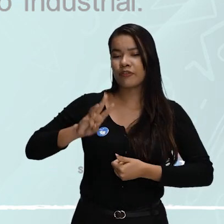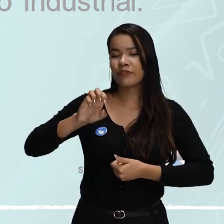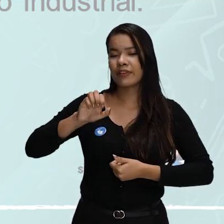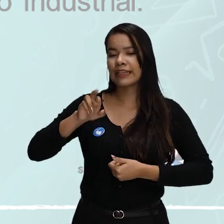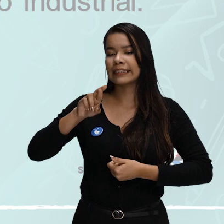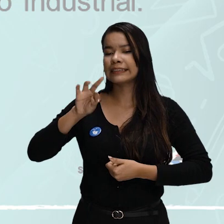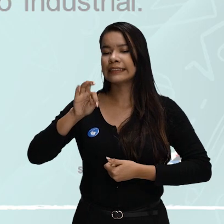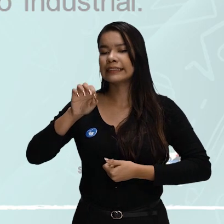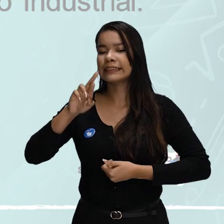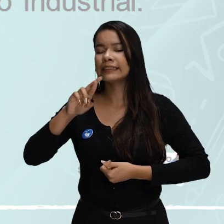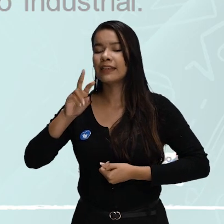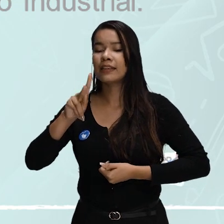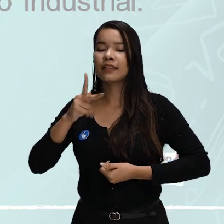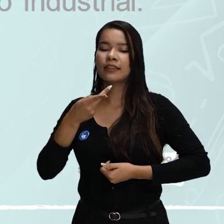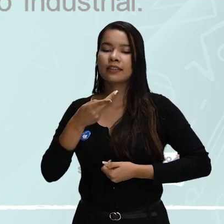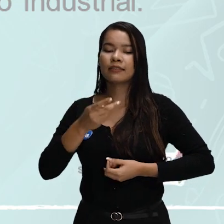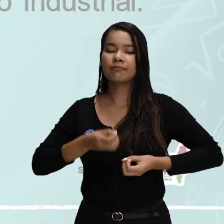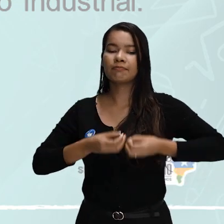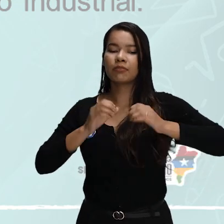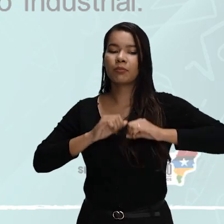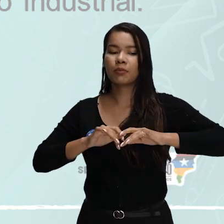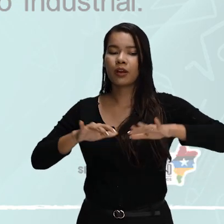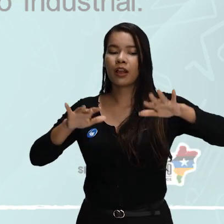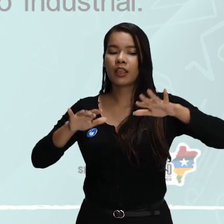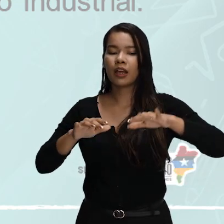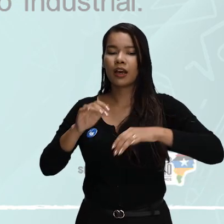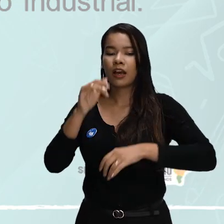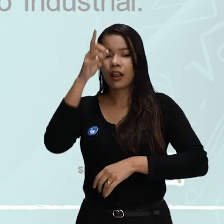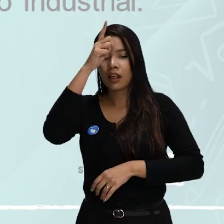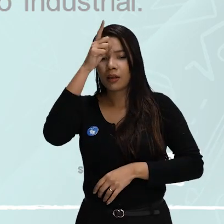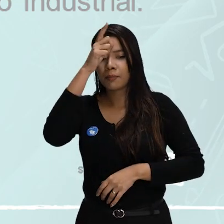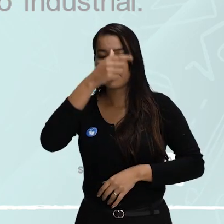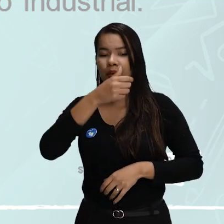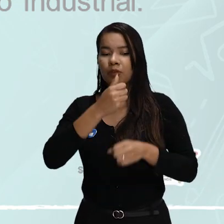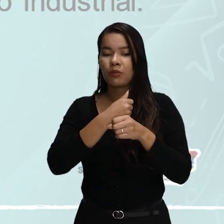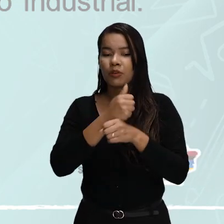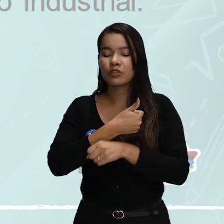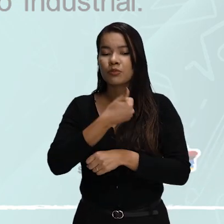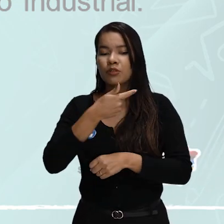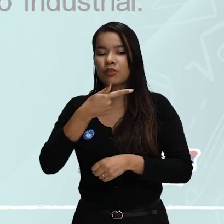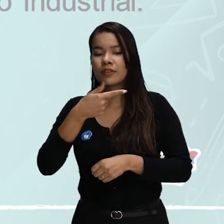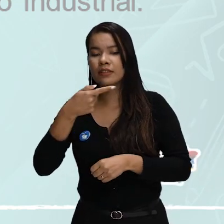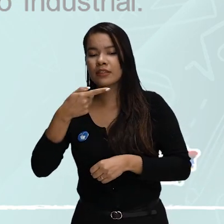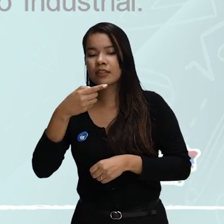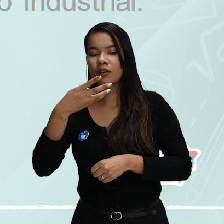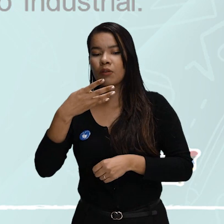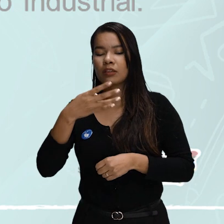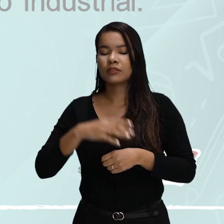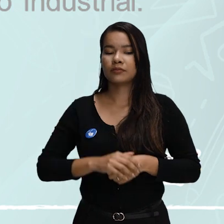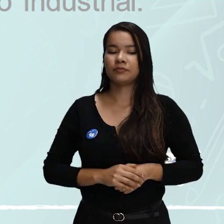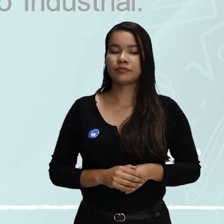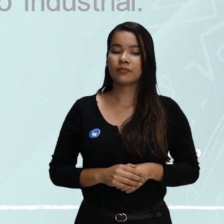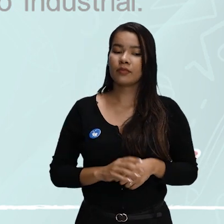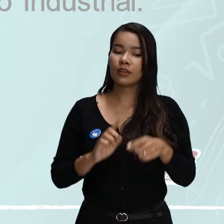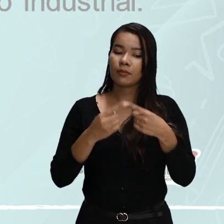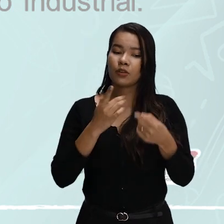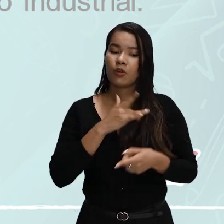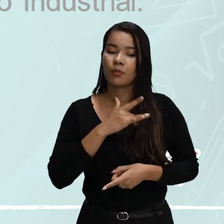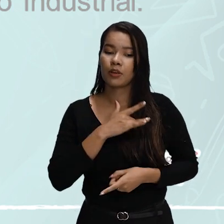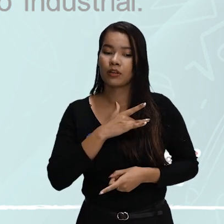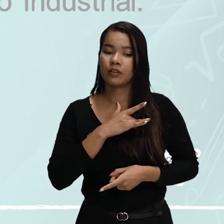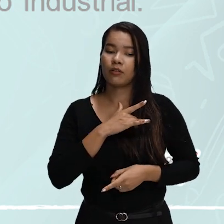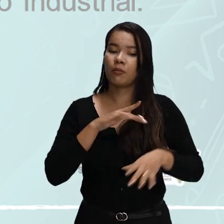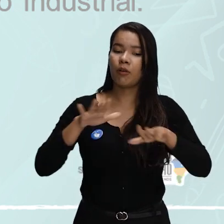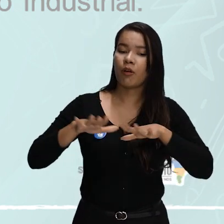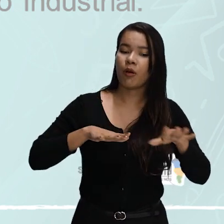Goethe, publicado na Alemanha em 1774. Este é o cenário europeu. Agora, o romantismo foi um movimento